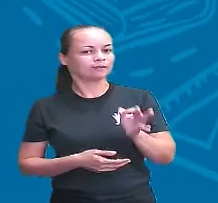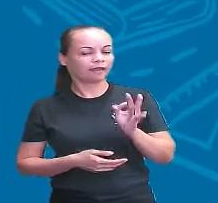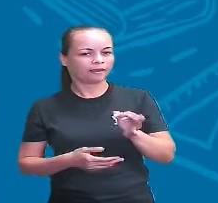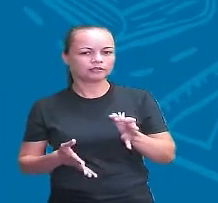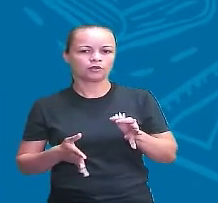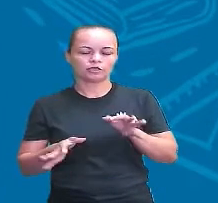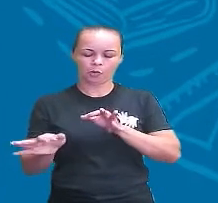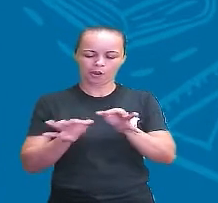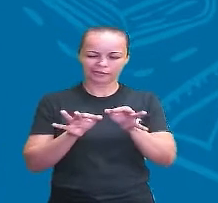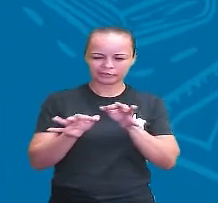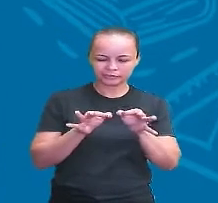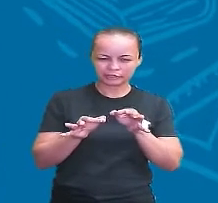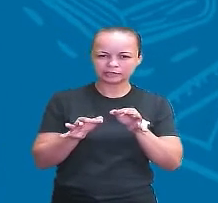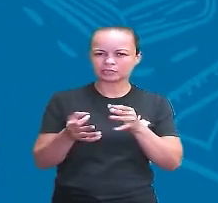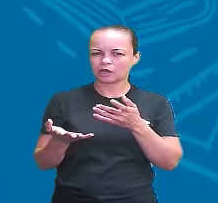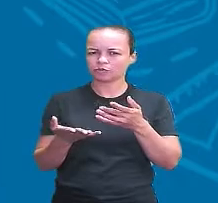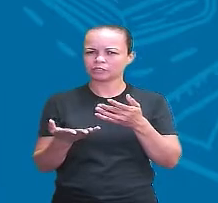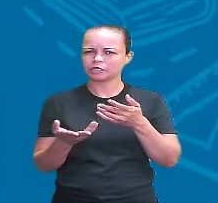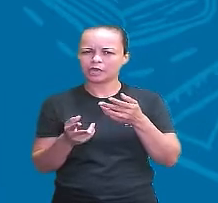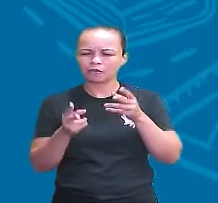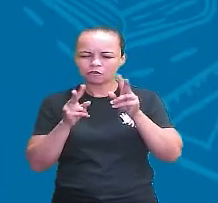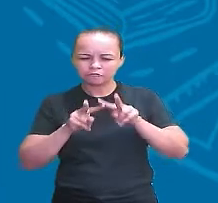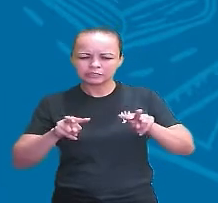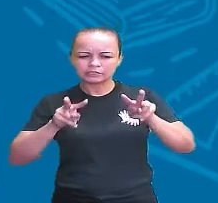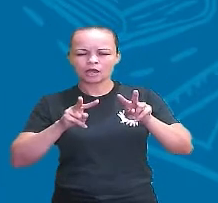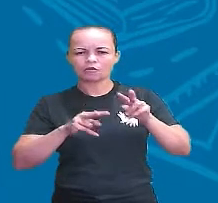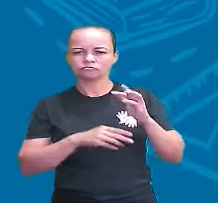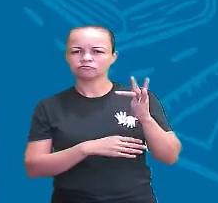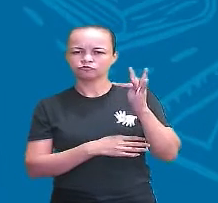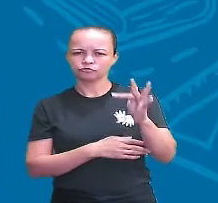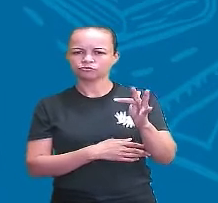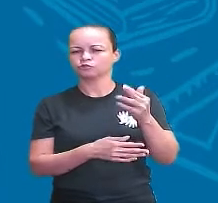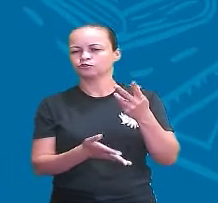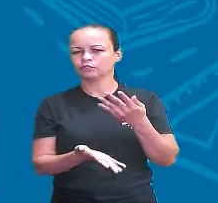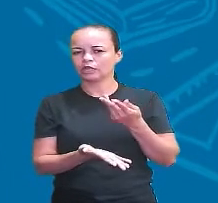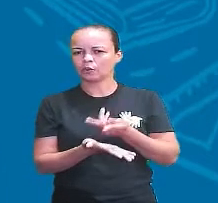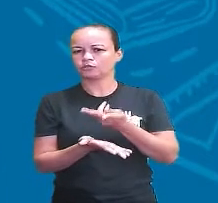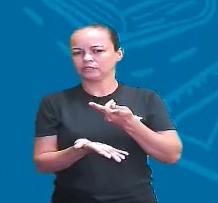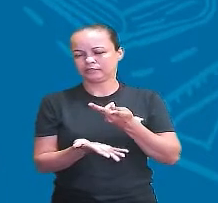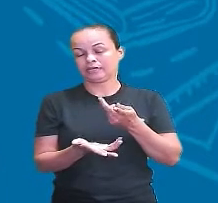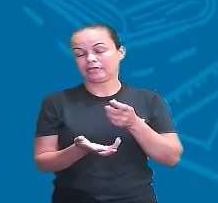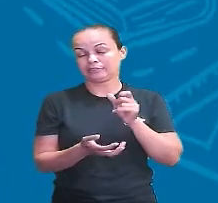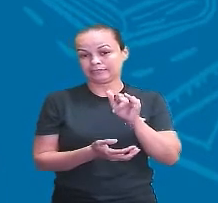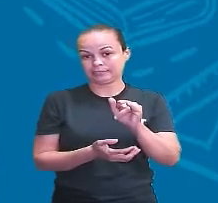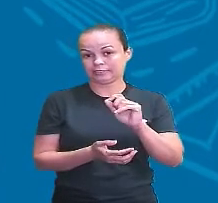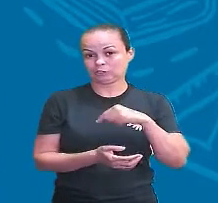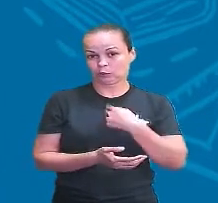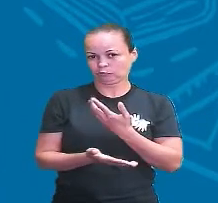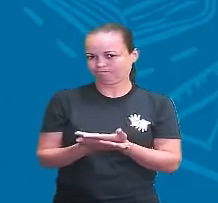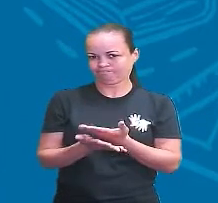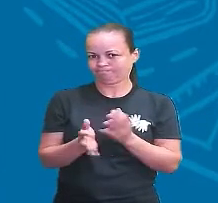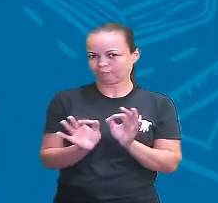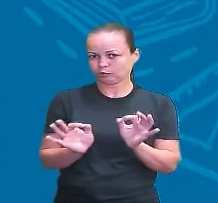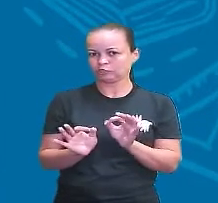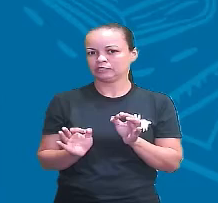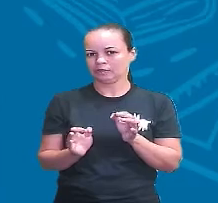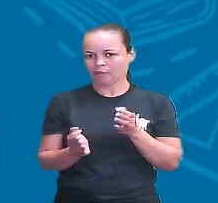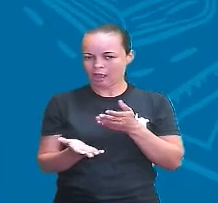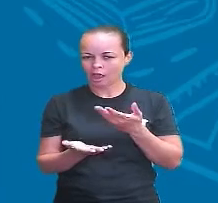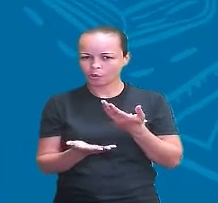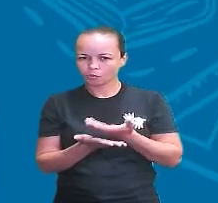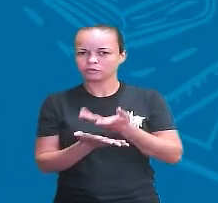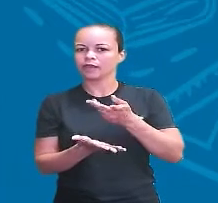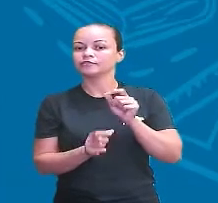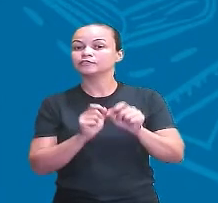um planejamento, que é uma visão de futuro que a gente sabe que acontecerá se caso, por exemplo, a gente não estude. Agora, quando